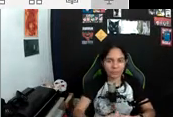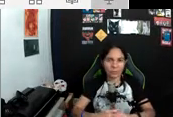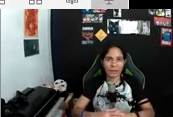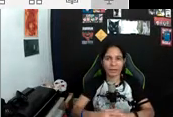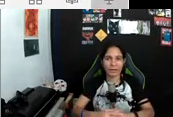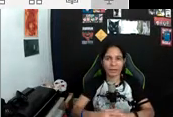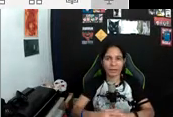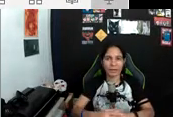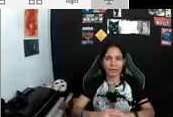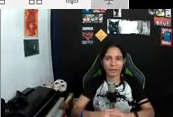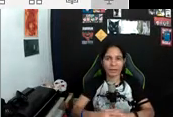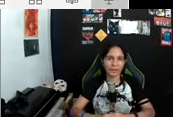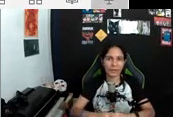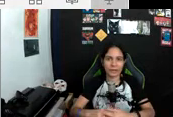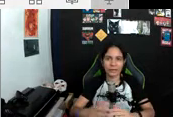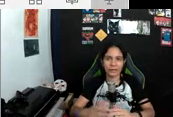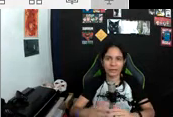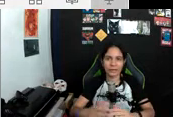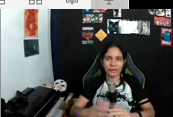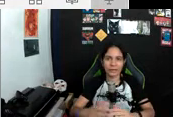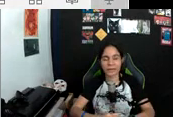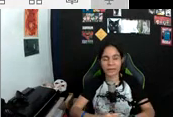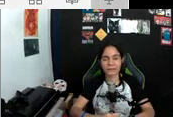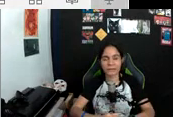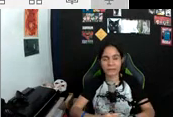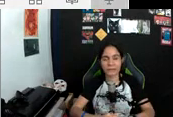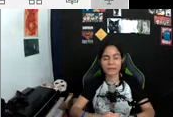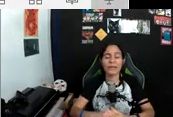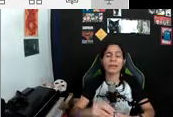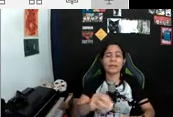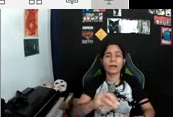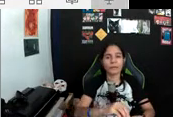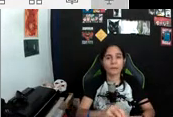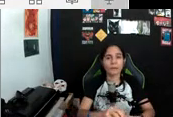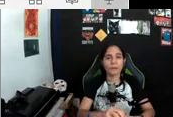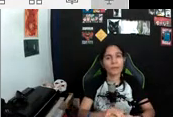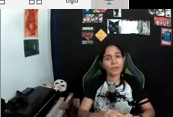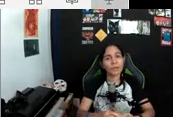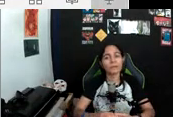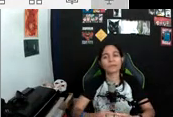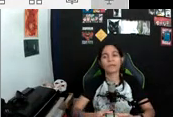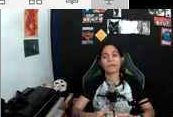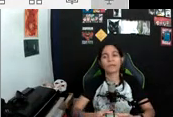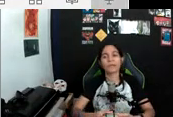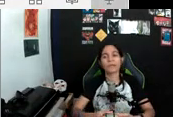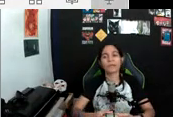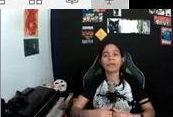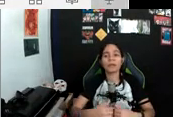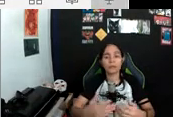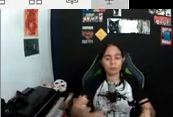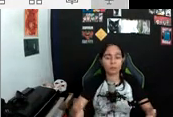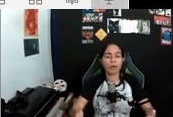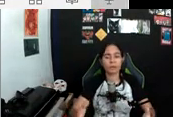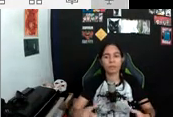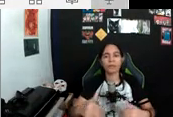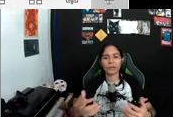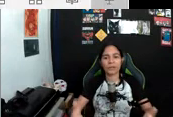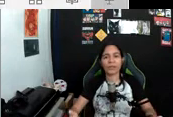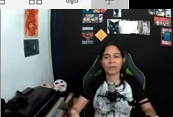foi o mesmo médico que abusou, né, que fez esse ato com você. Então, você faria o quê? Você iria refletir